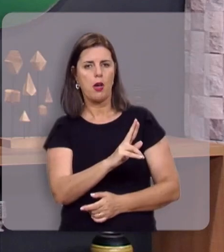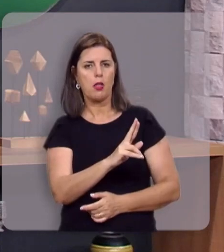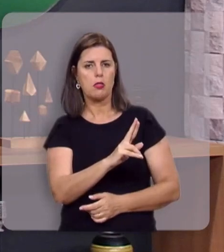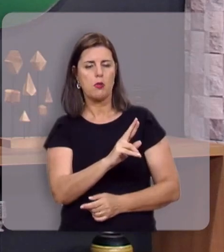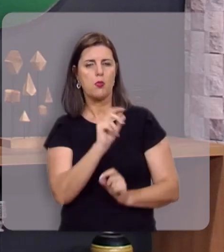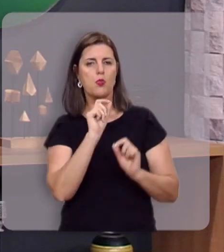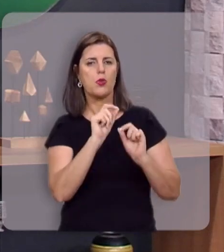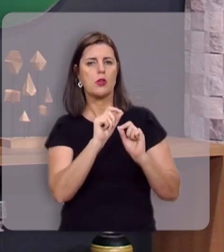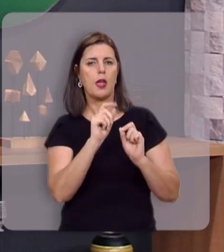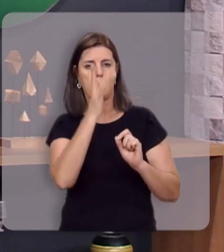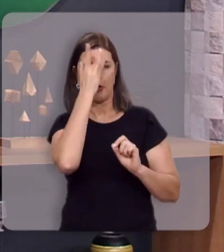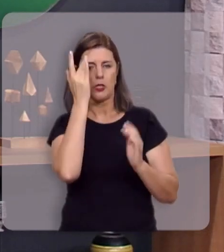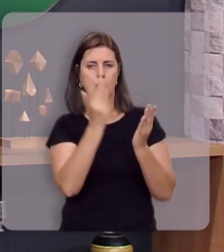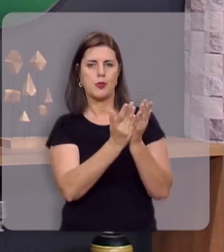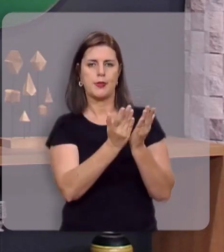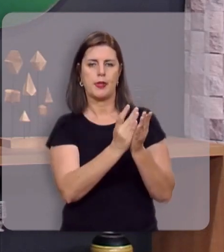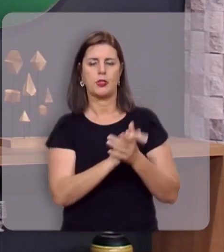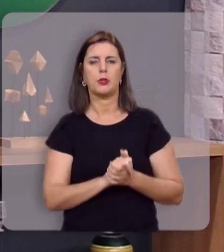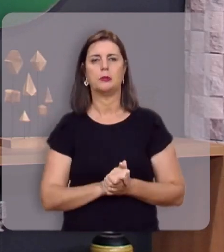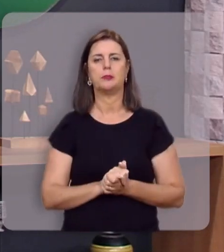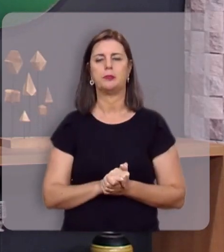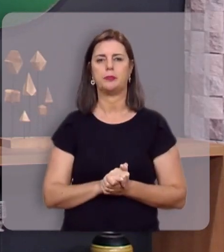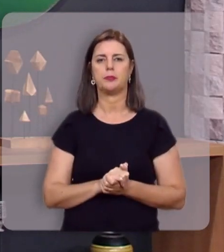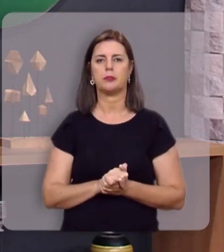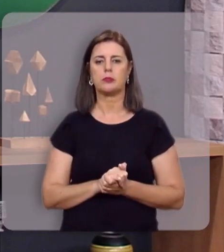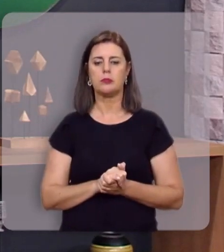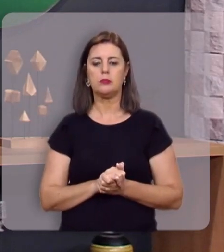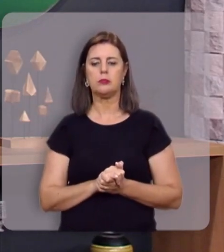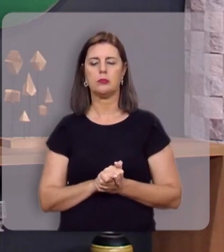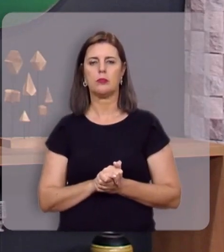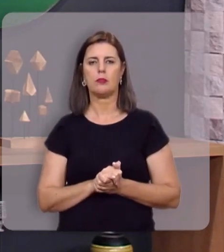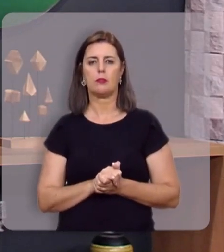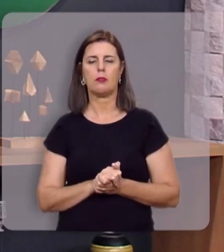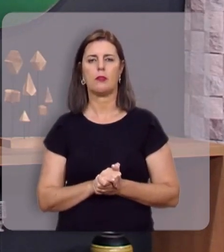colocada nos cristãos.